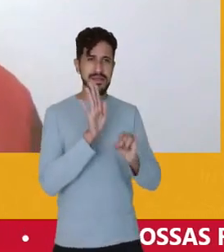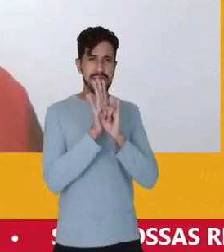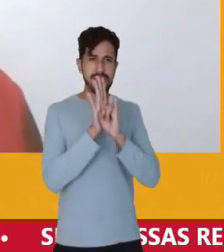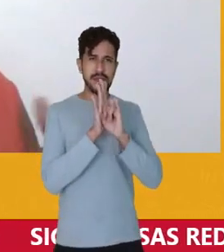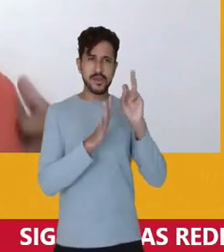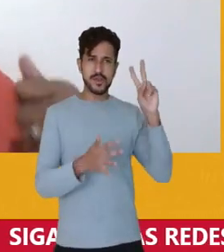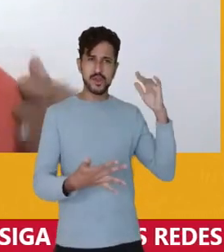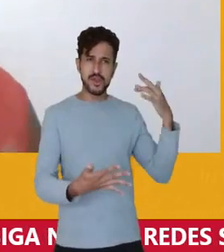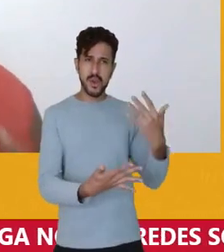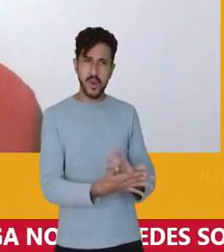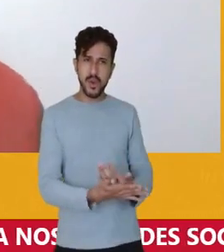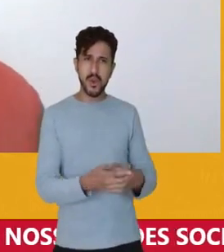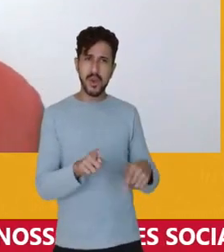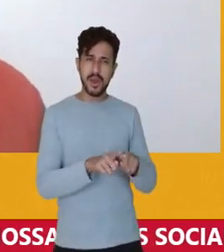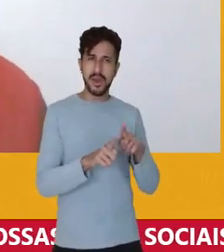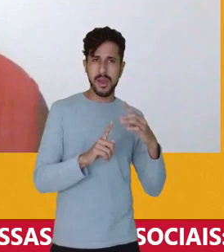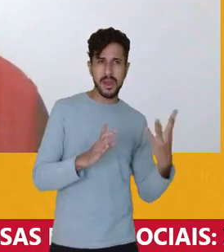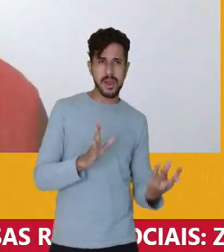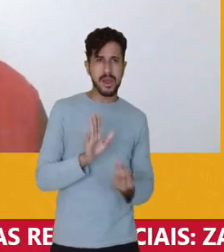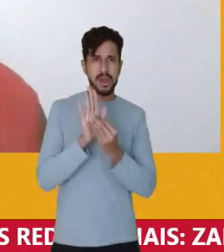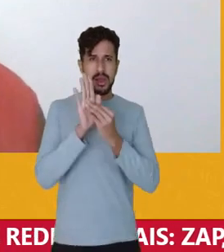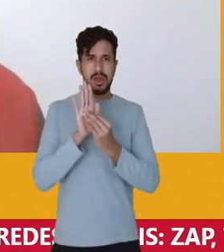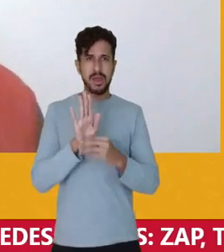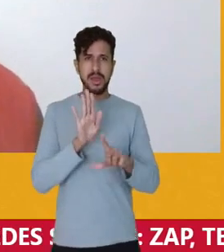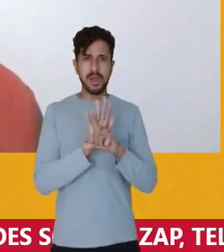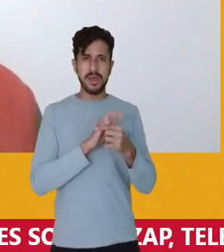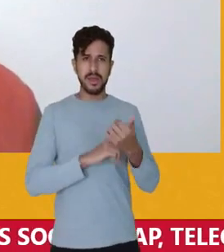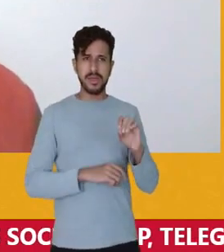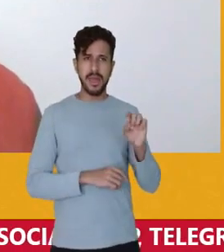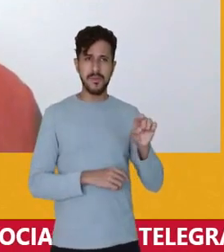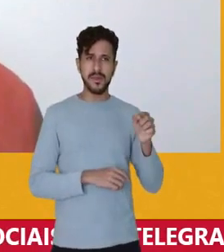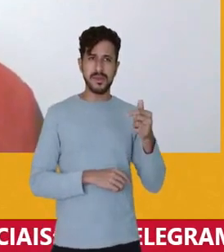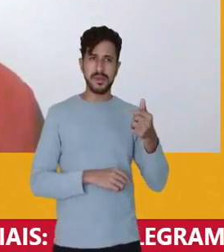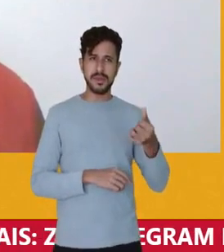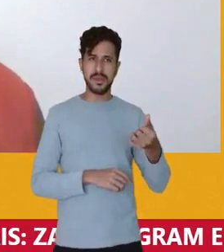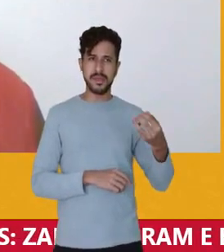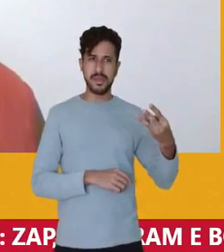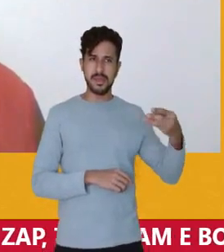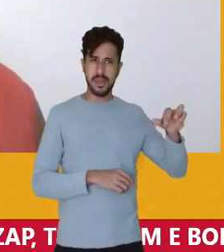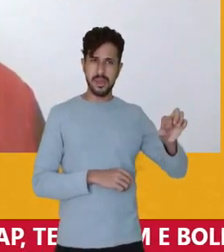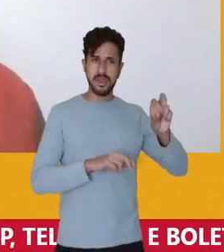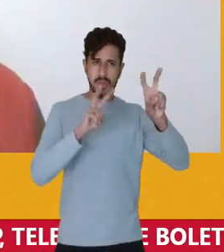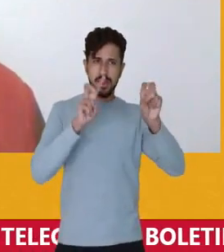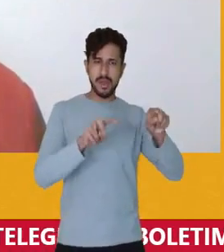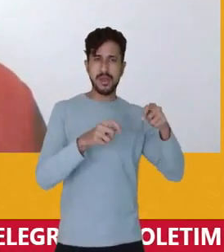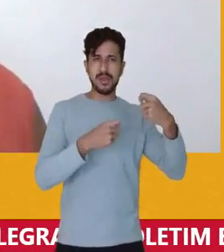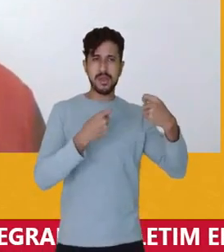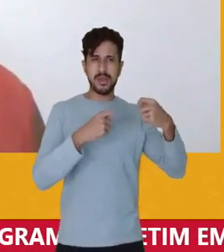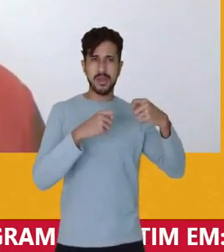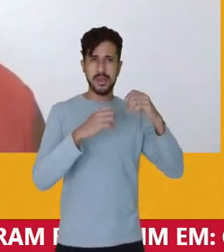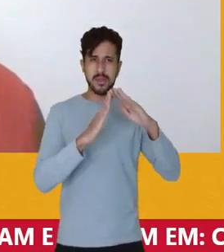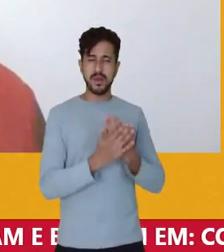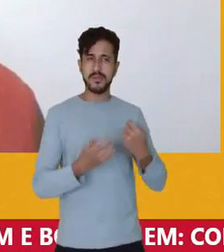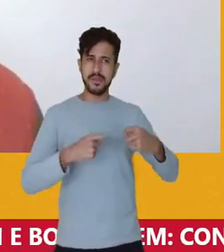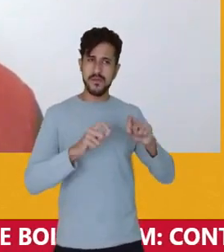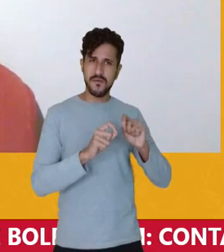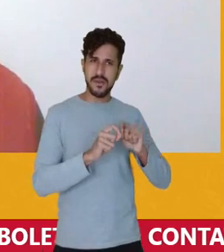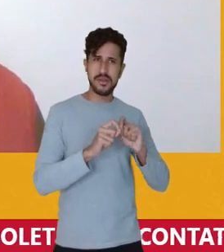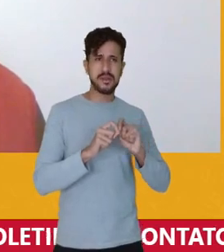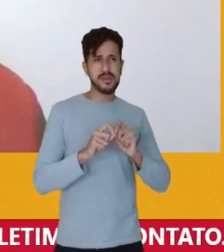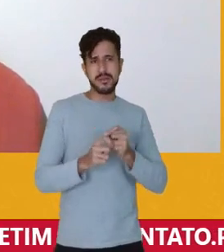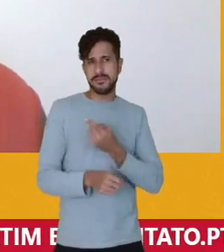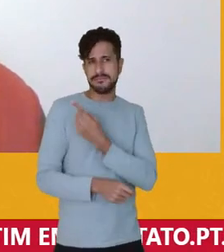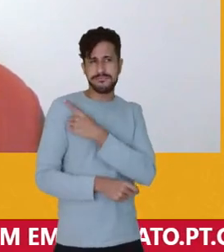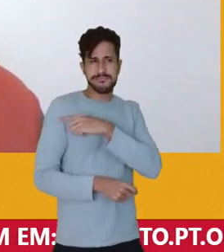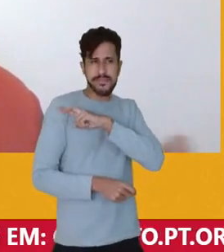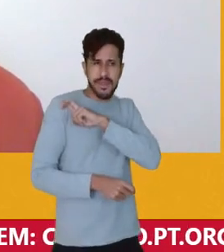suas histórias e de implementar a Lei 10.639, É isso que a escola precisa fazer, e desde a educação